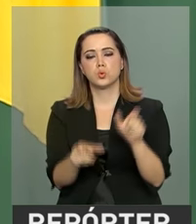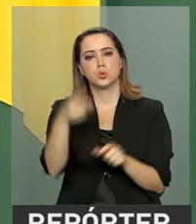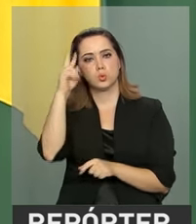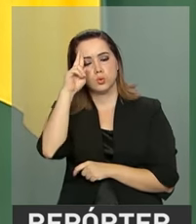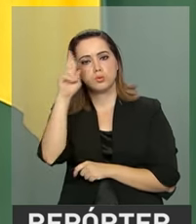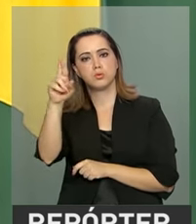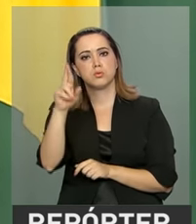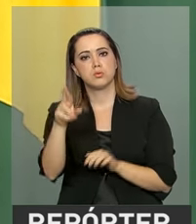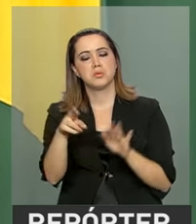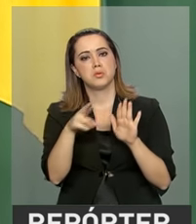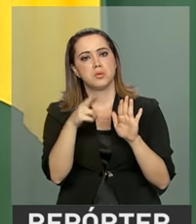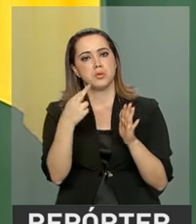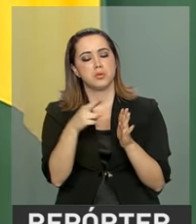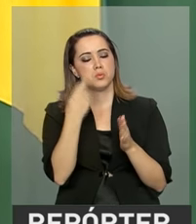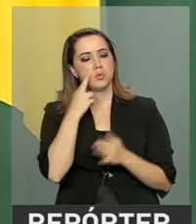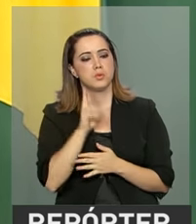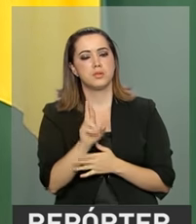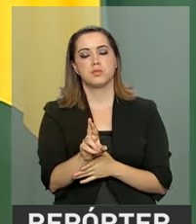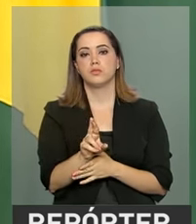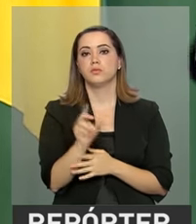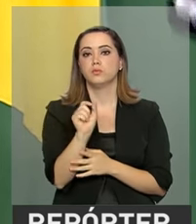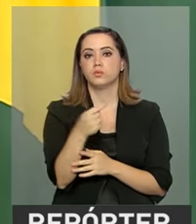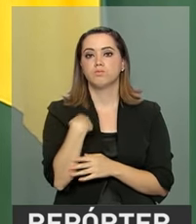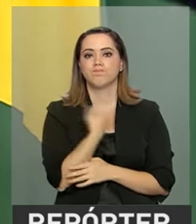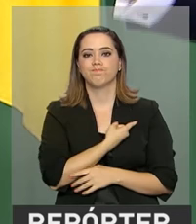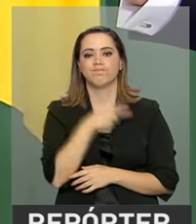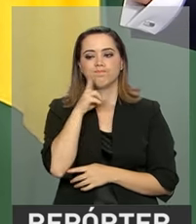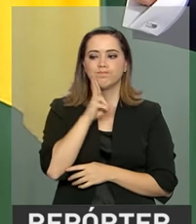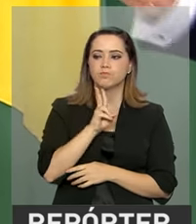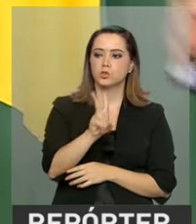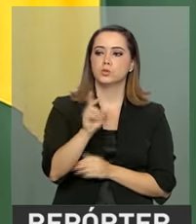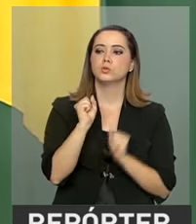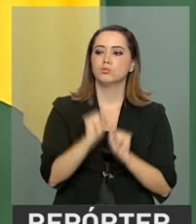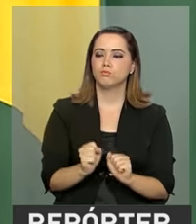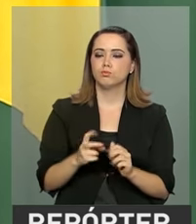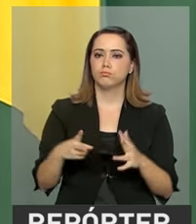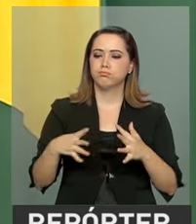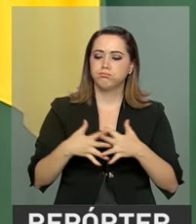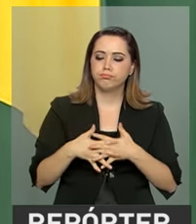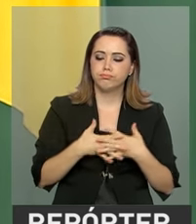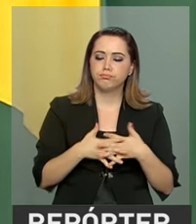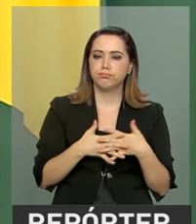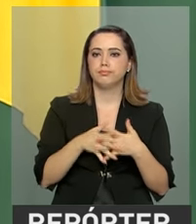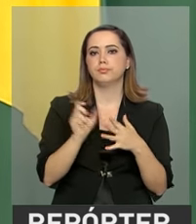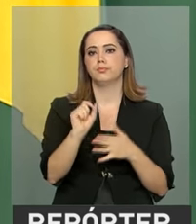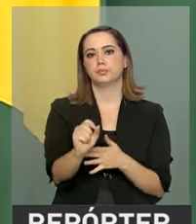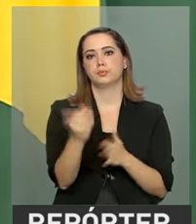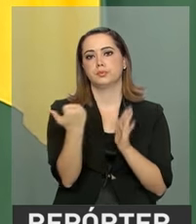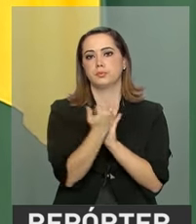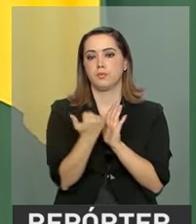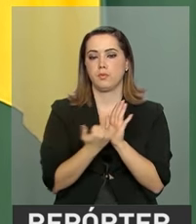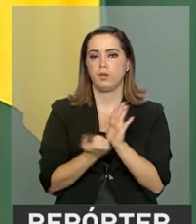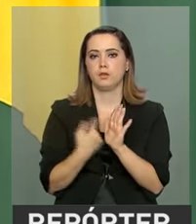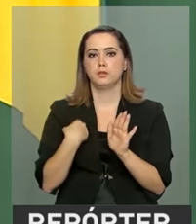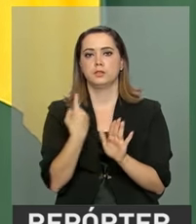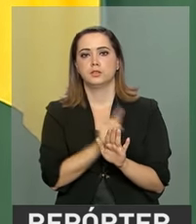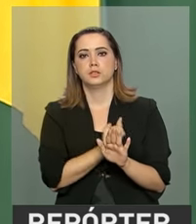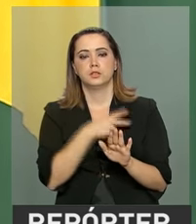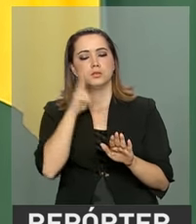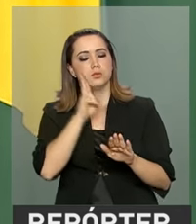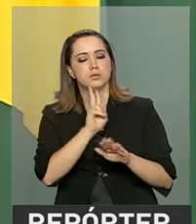dias, quando nós verificamos que isto poderia embaraçar a aprovação do projeto, eu abri a